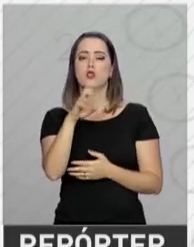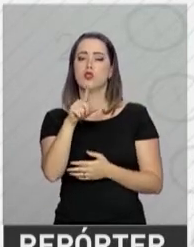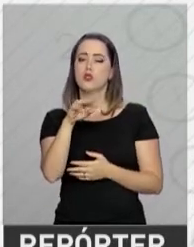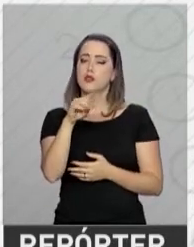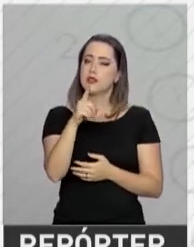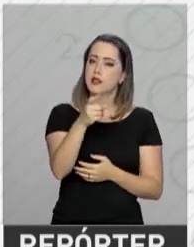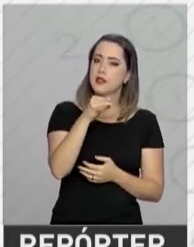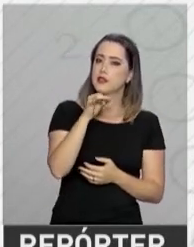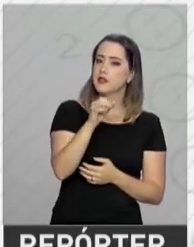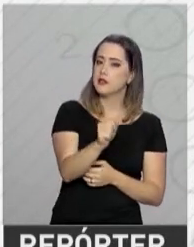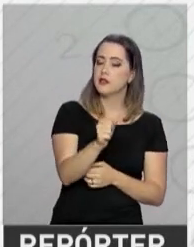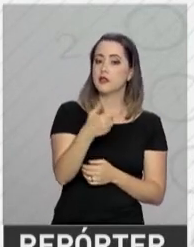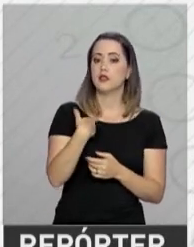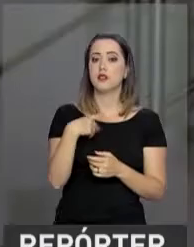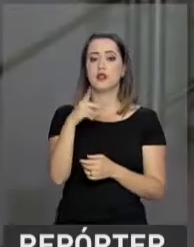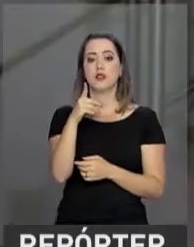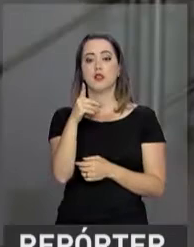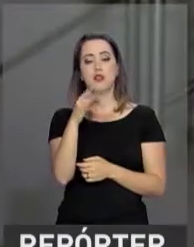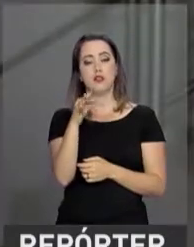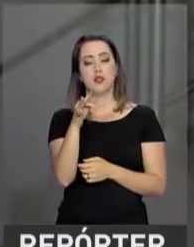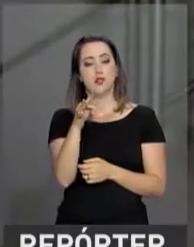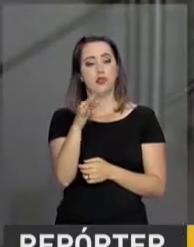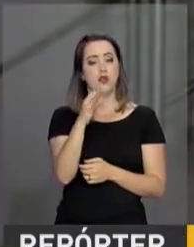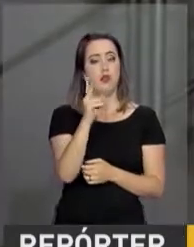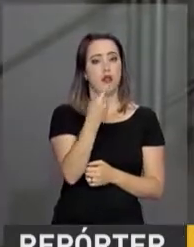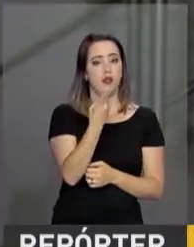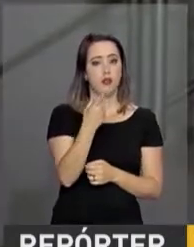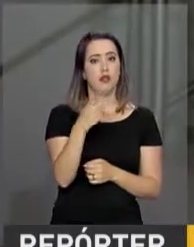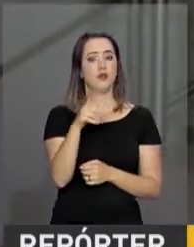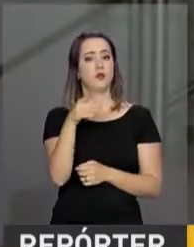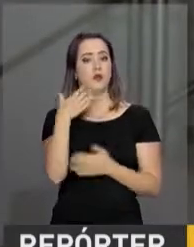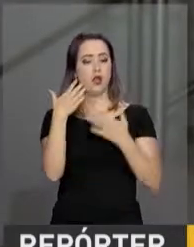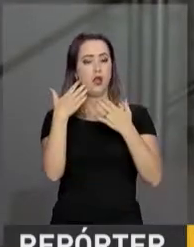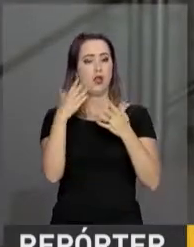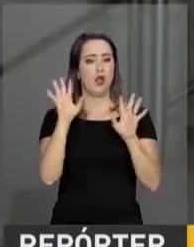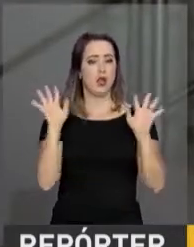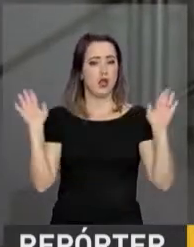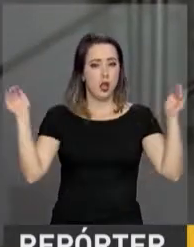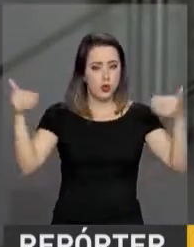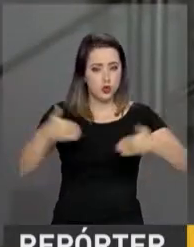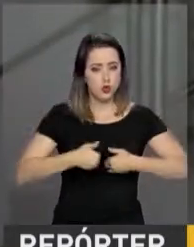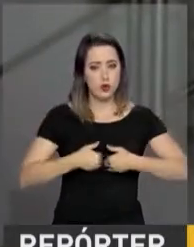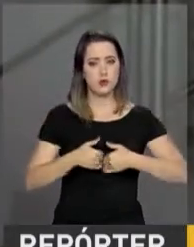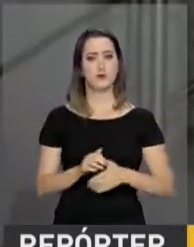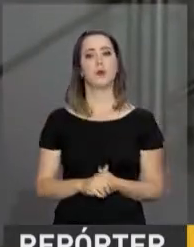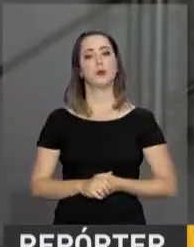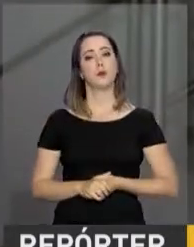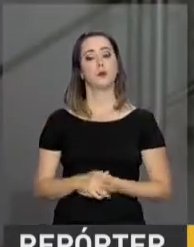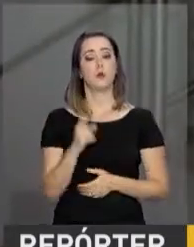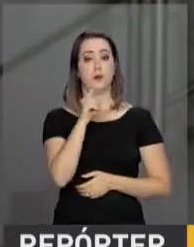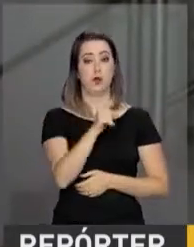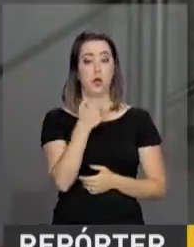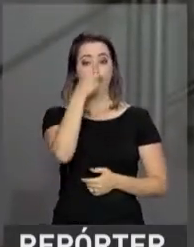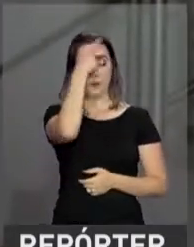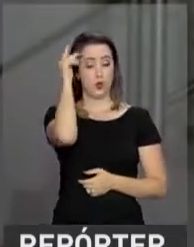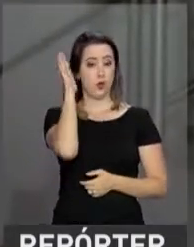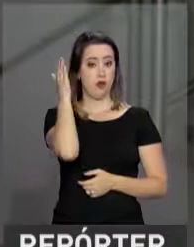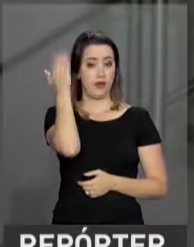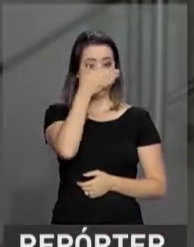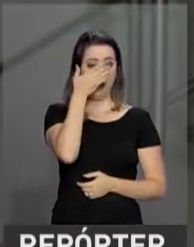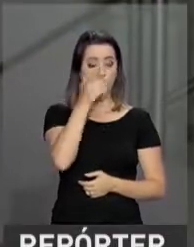de atenção e autismo as pessoas que têm por exemplo deficiência visual têm uma prova adaptada especialmente